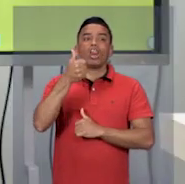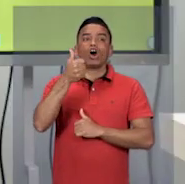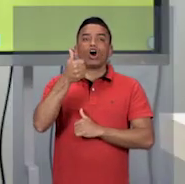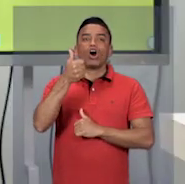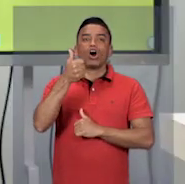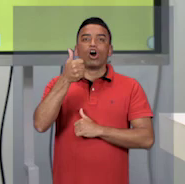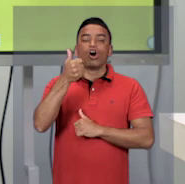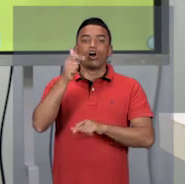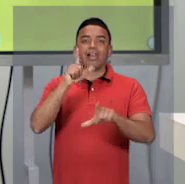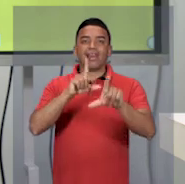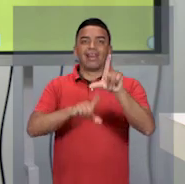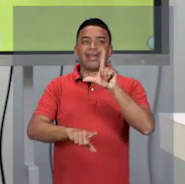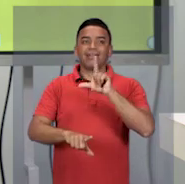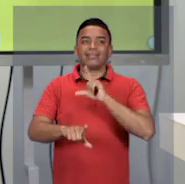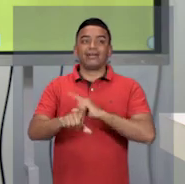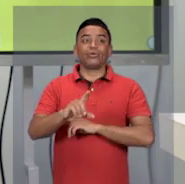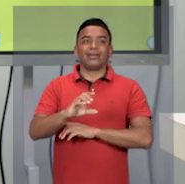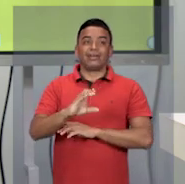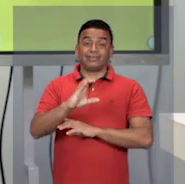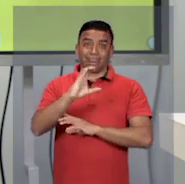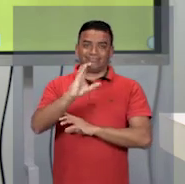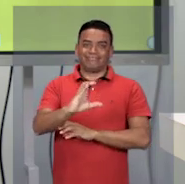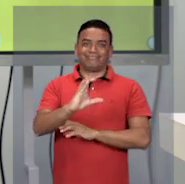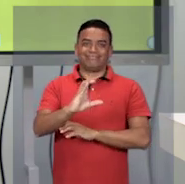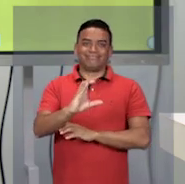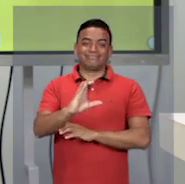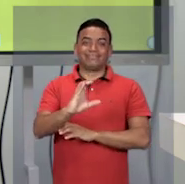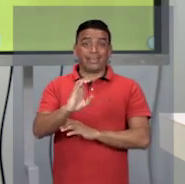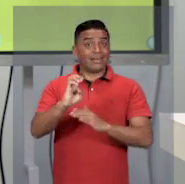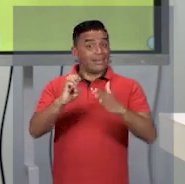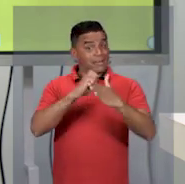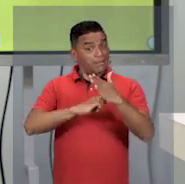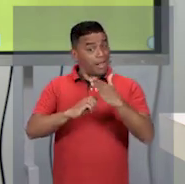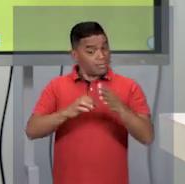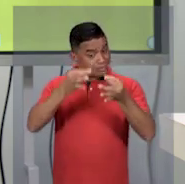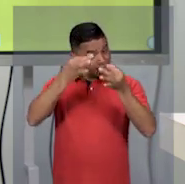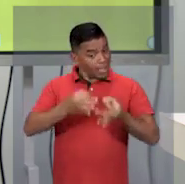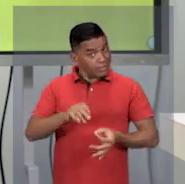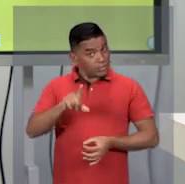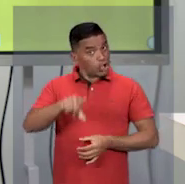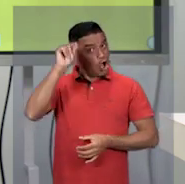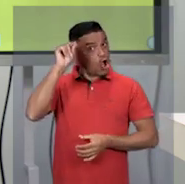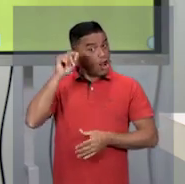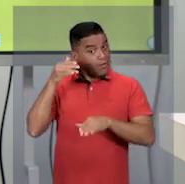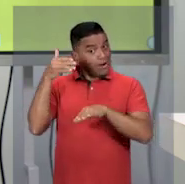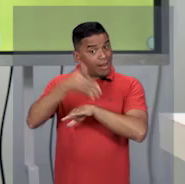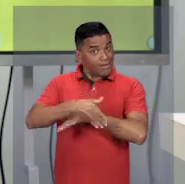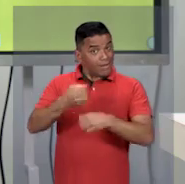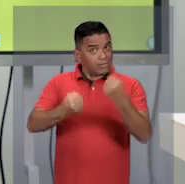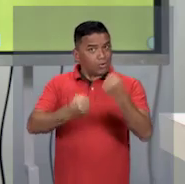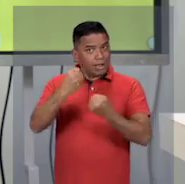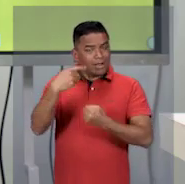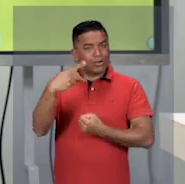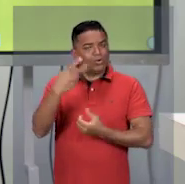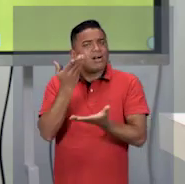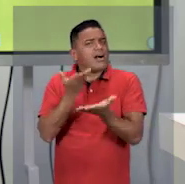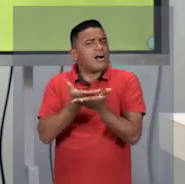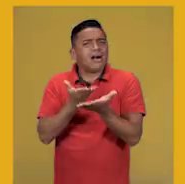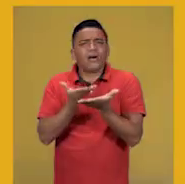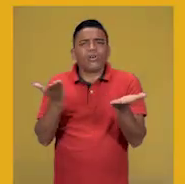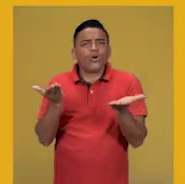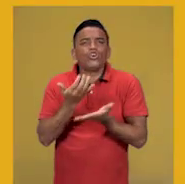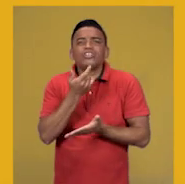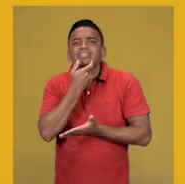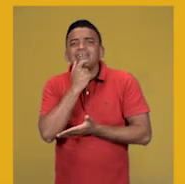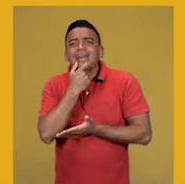a escolha da empresa certa, porque se você não escolher, você vai se arrepender. Então é isso, pessoal. Essa foi a aula de inglês